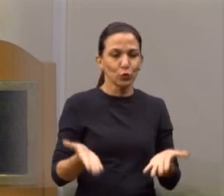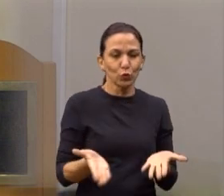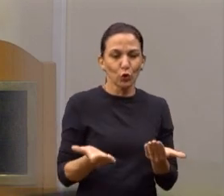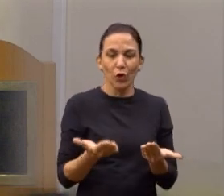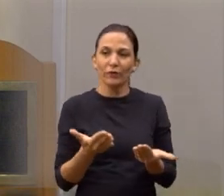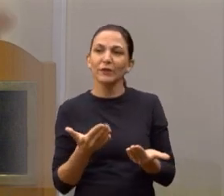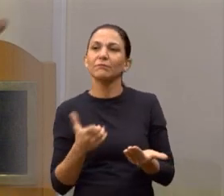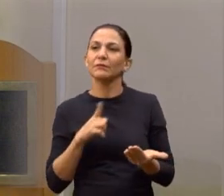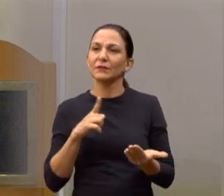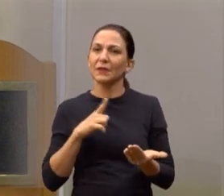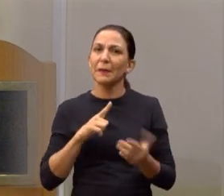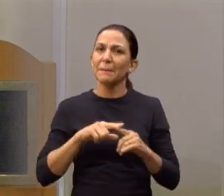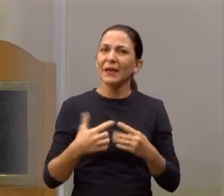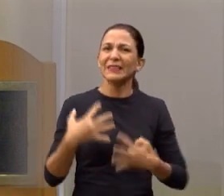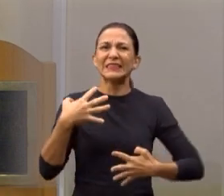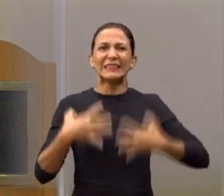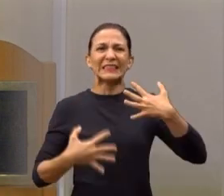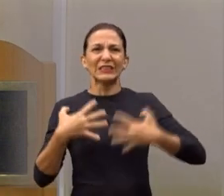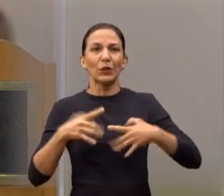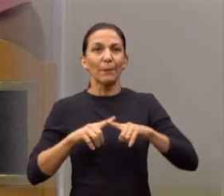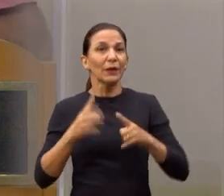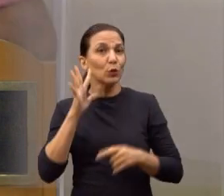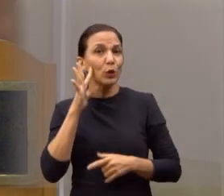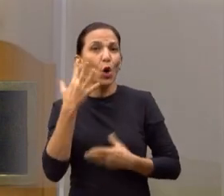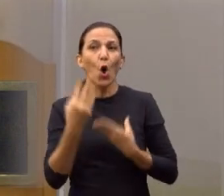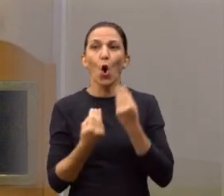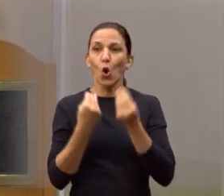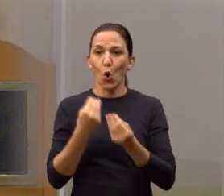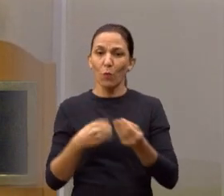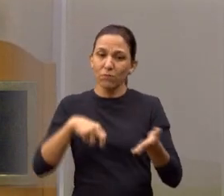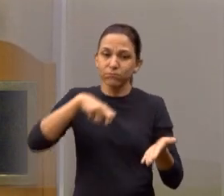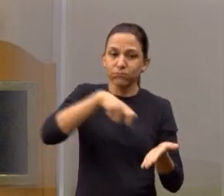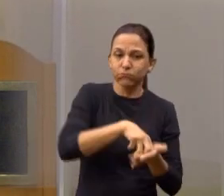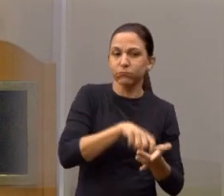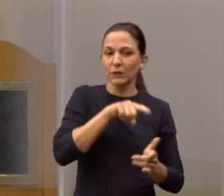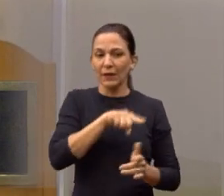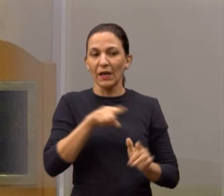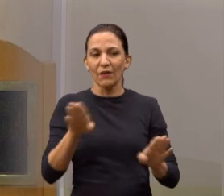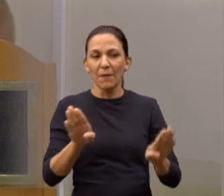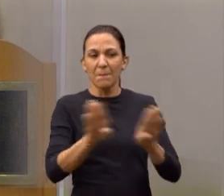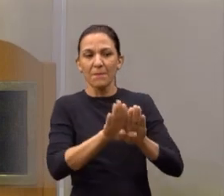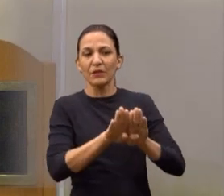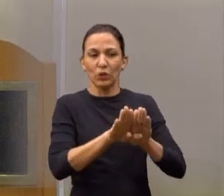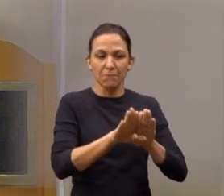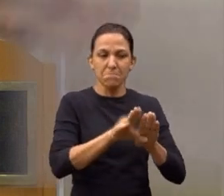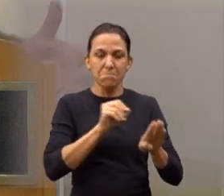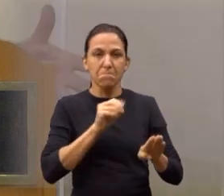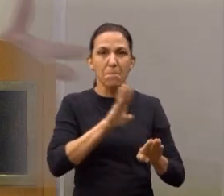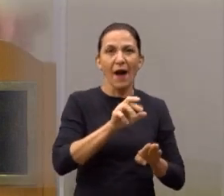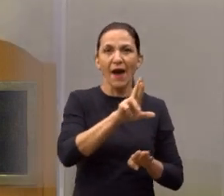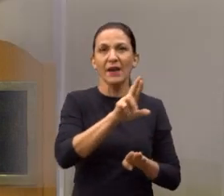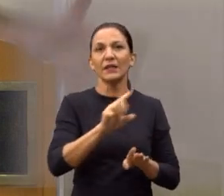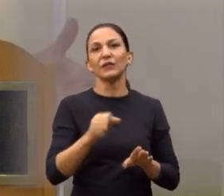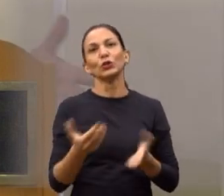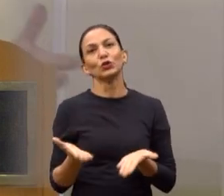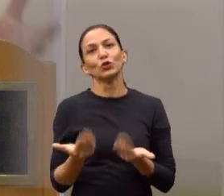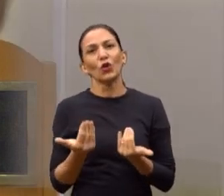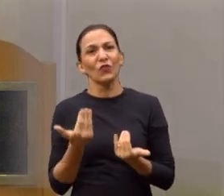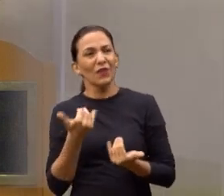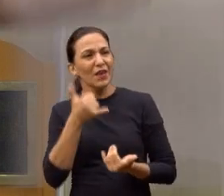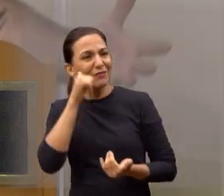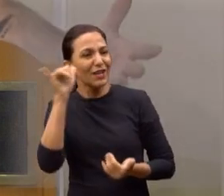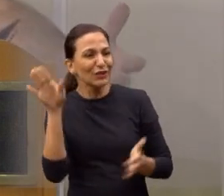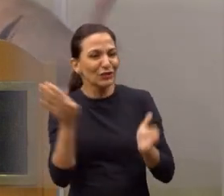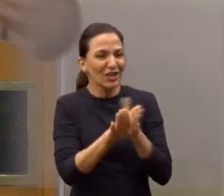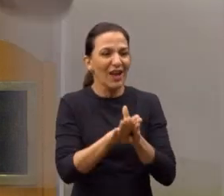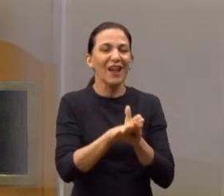começou a trazer alguns transtornos só que a solução para isso não era criminalizar não era fechar o bar não era impedir com a juventude com quem a